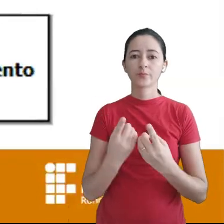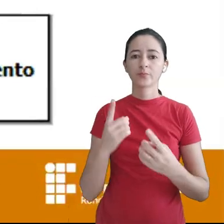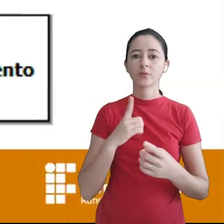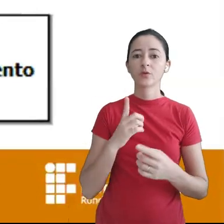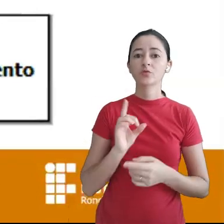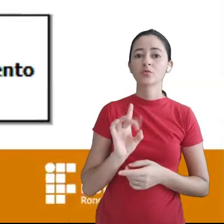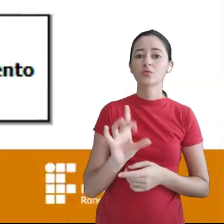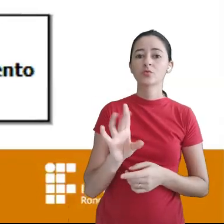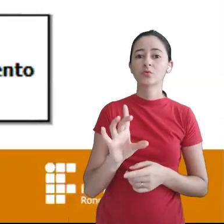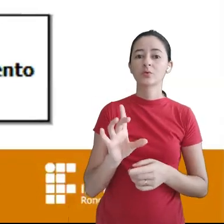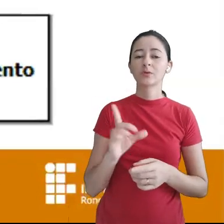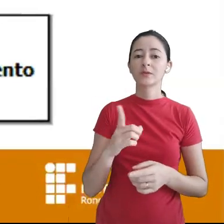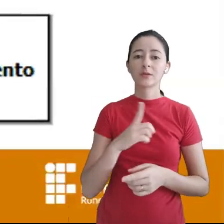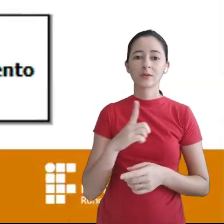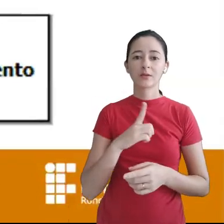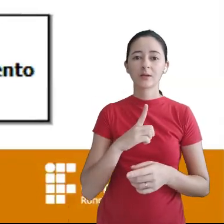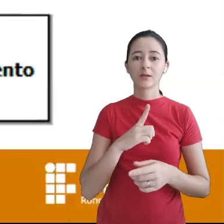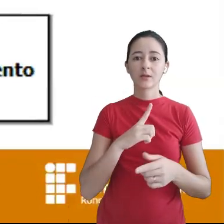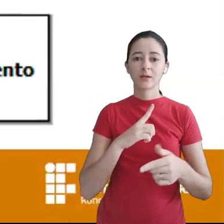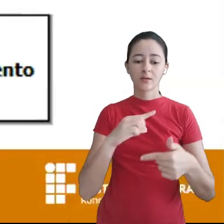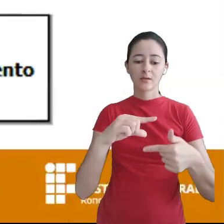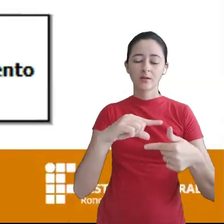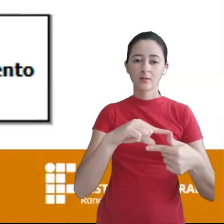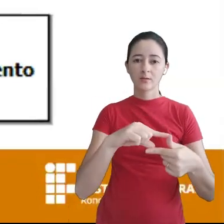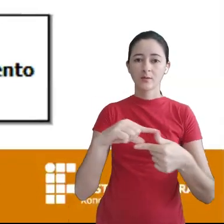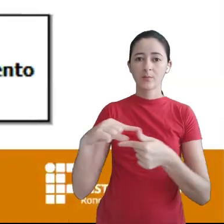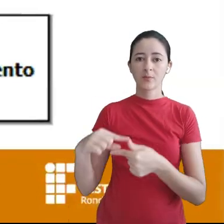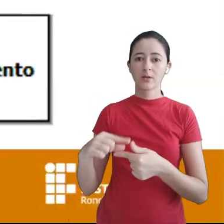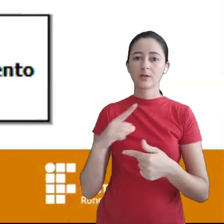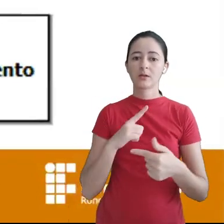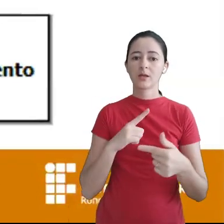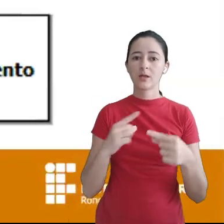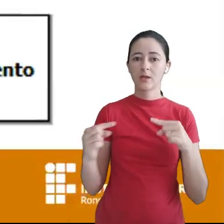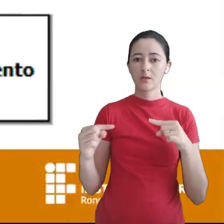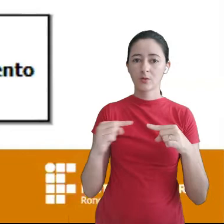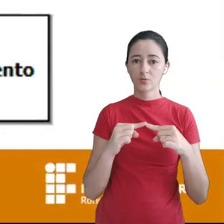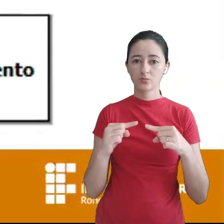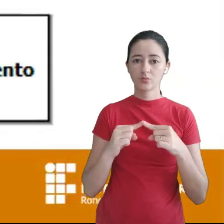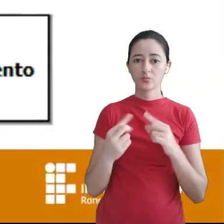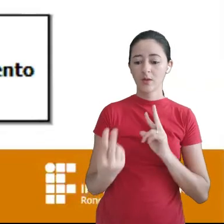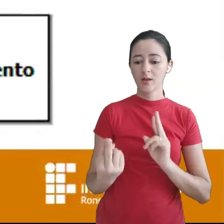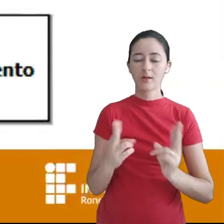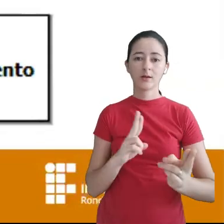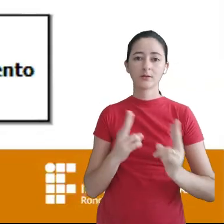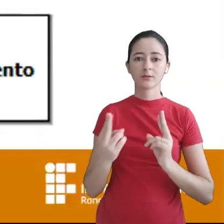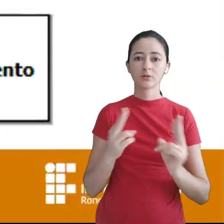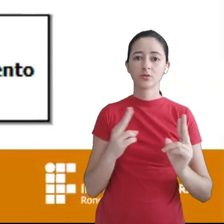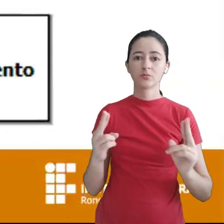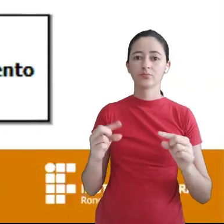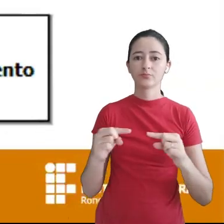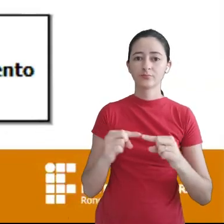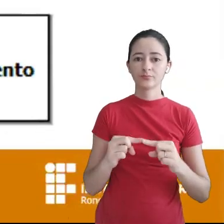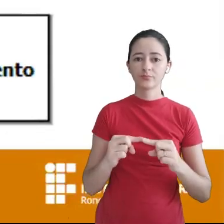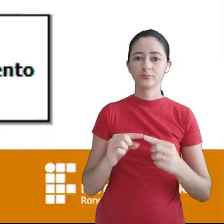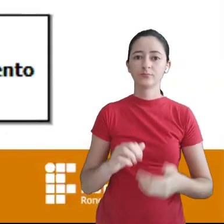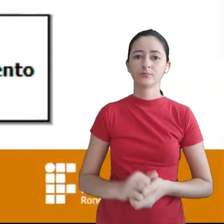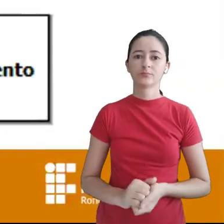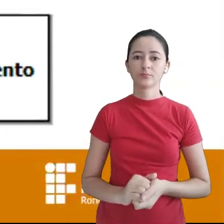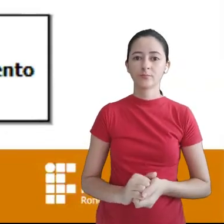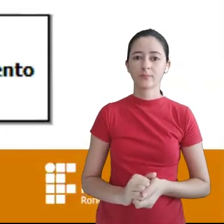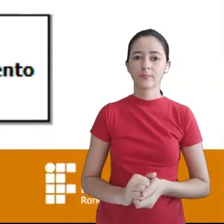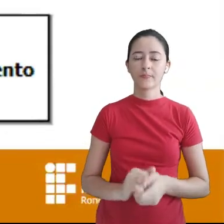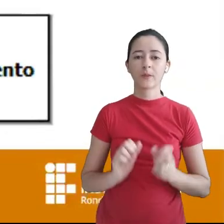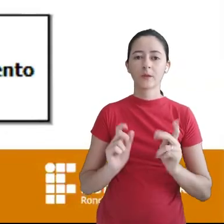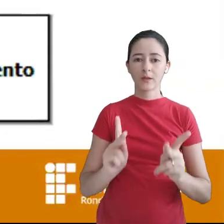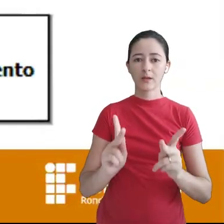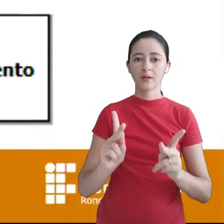Cardinalidade só existe em tabelas que estão relacionadas. Então, sempre vou fazer a cardinalidade a cada duas